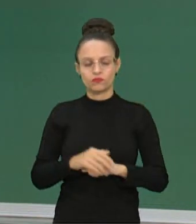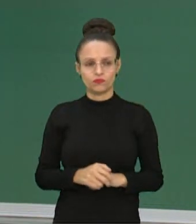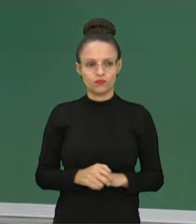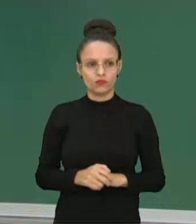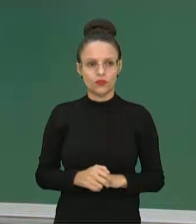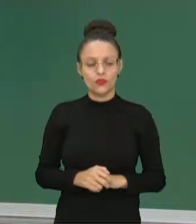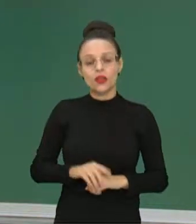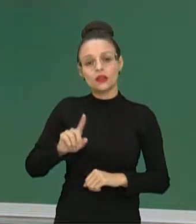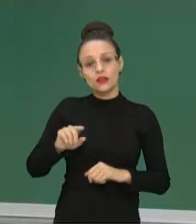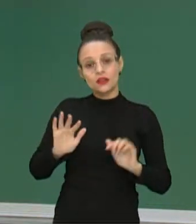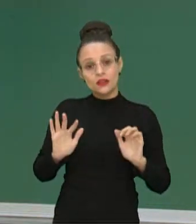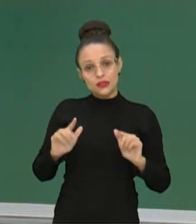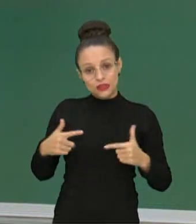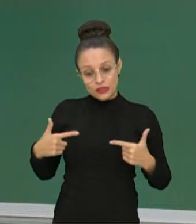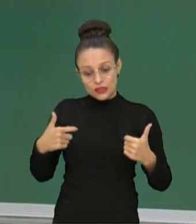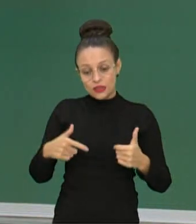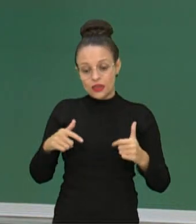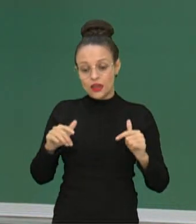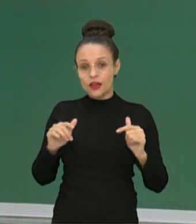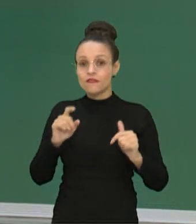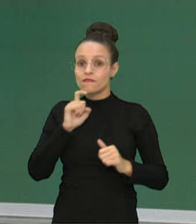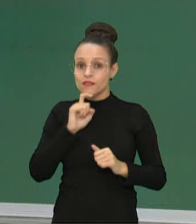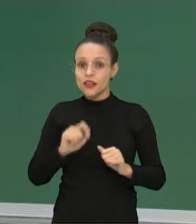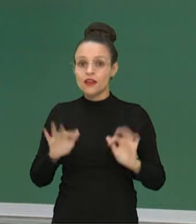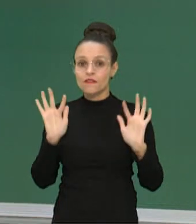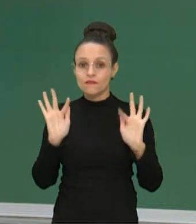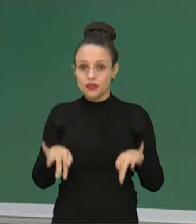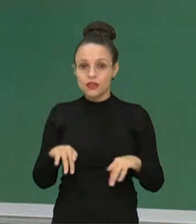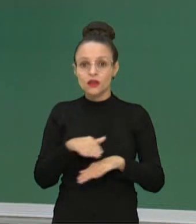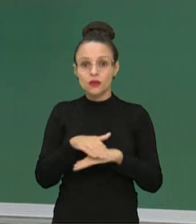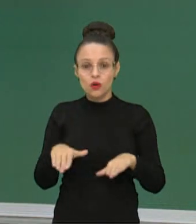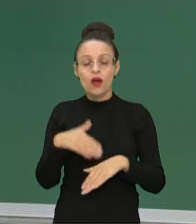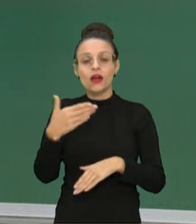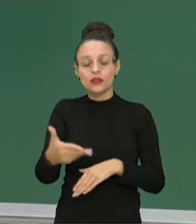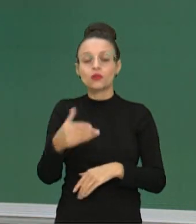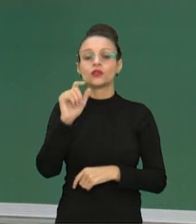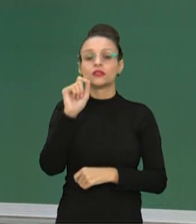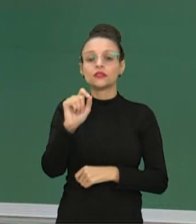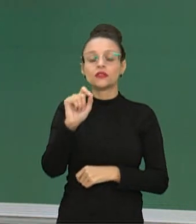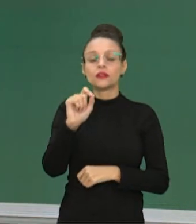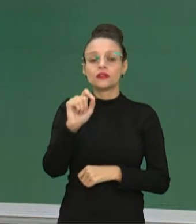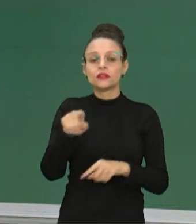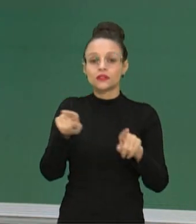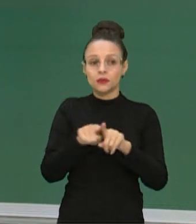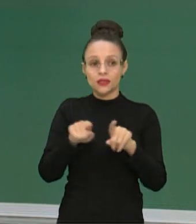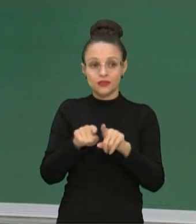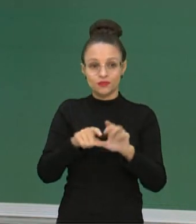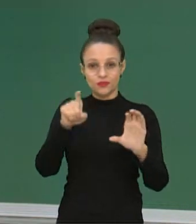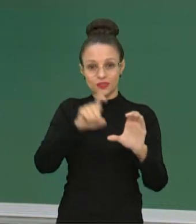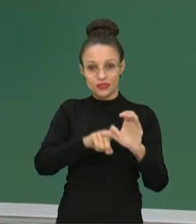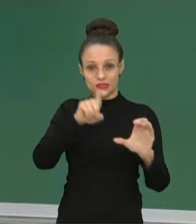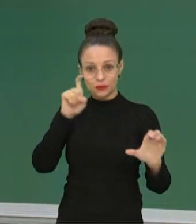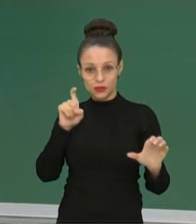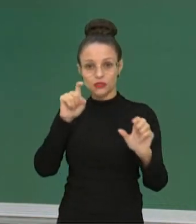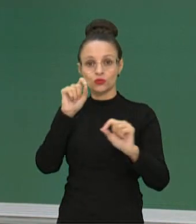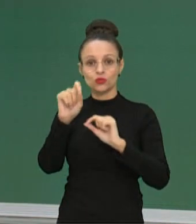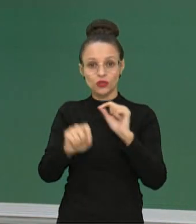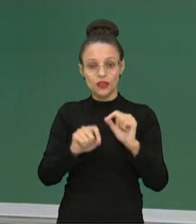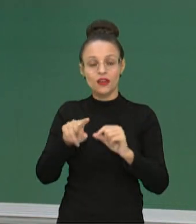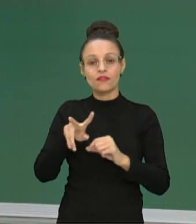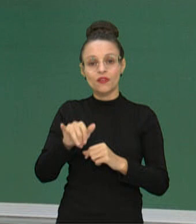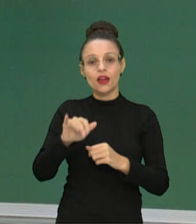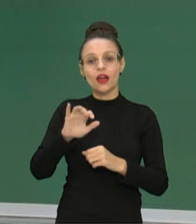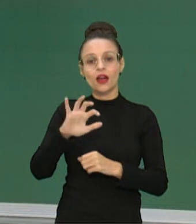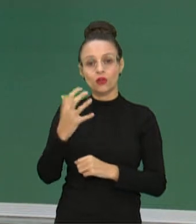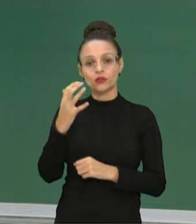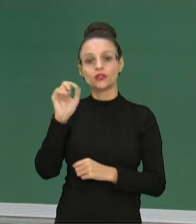foi após a Guerra Fria, e eu preciso reforçar também que a separação vai acontecer depois